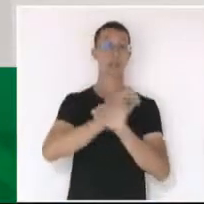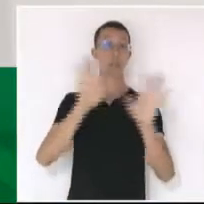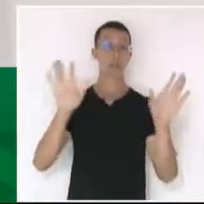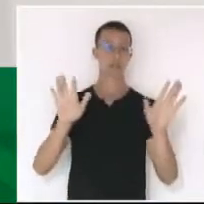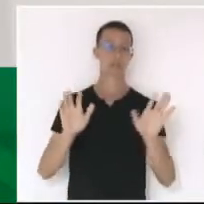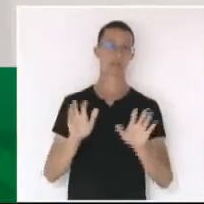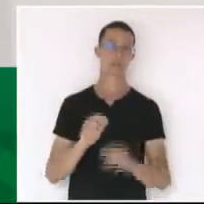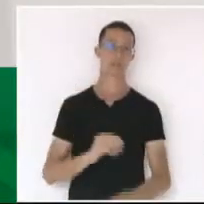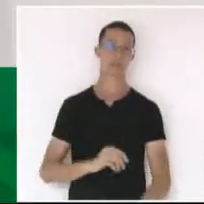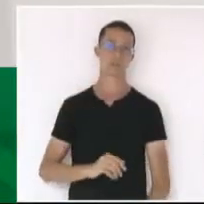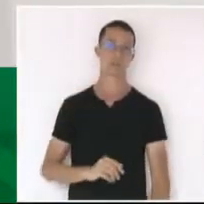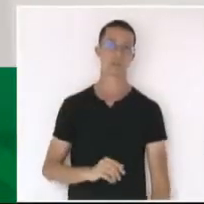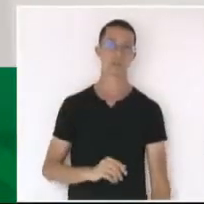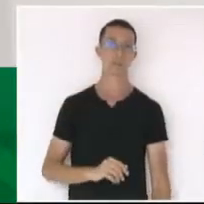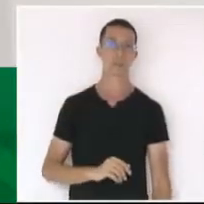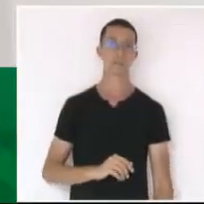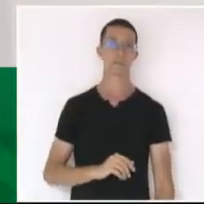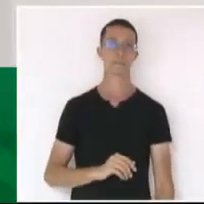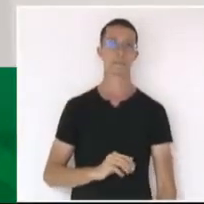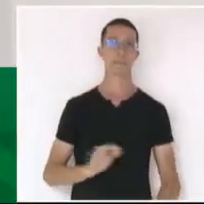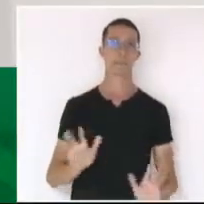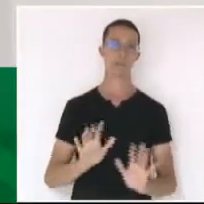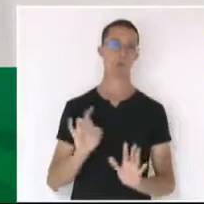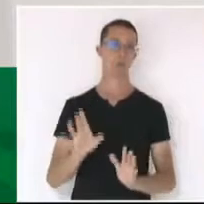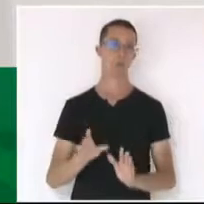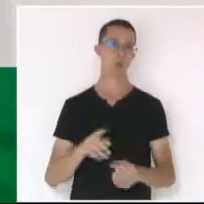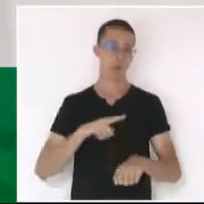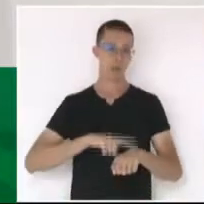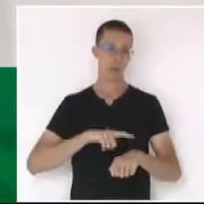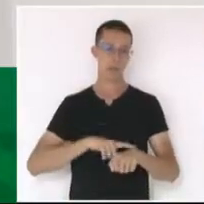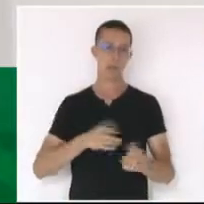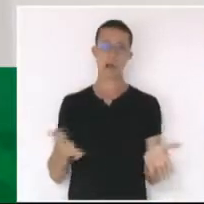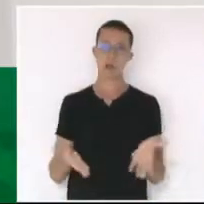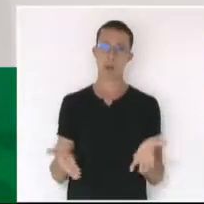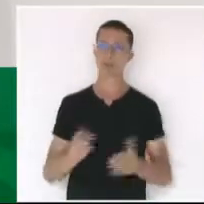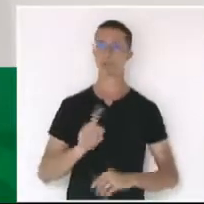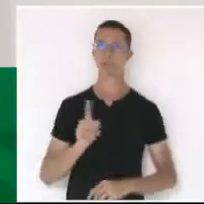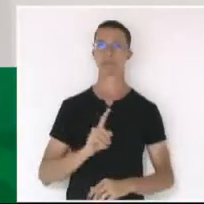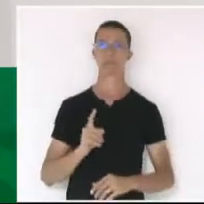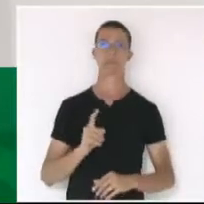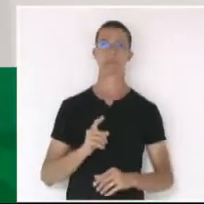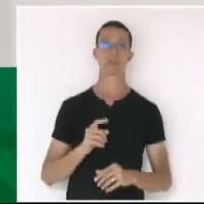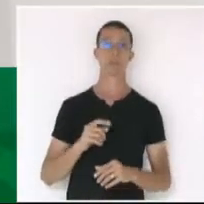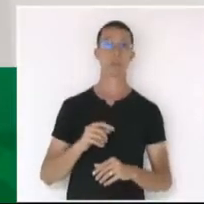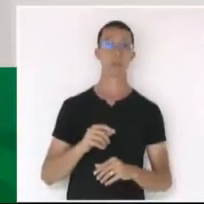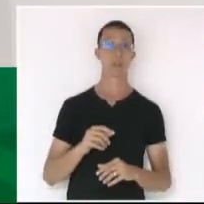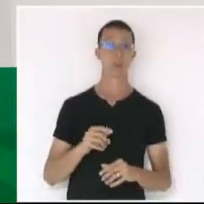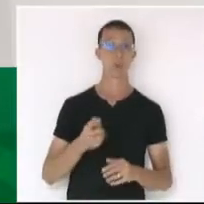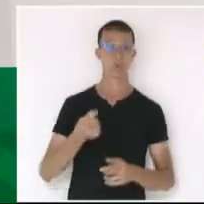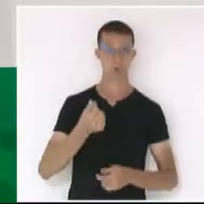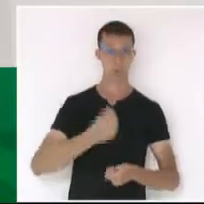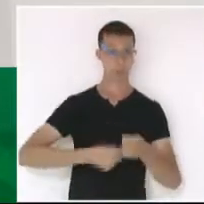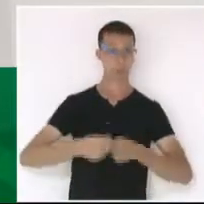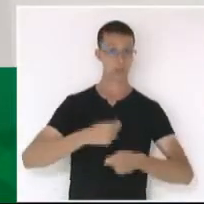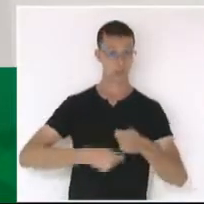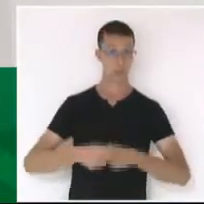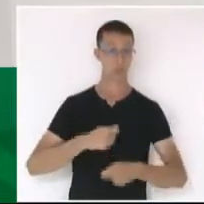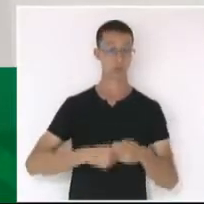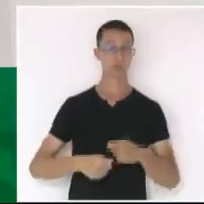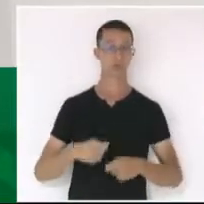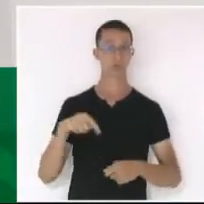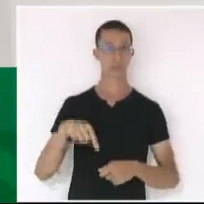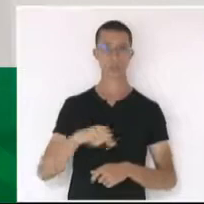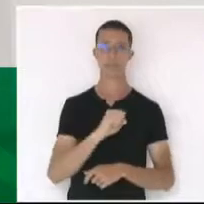não é uma questão apenas pontual Agora nós estamos o meu modelo de negócio que está dando certo para Santa Catarina